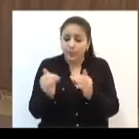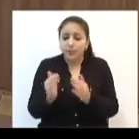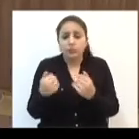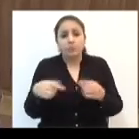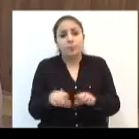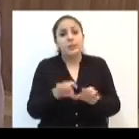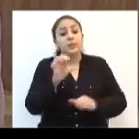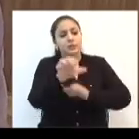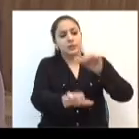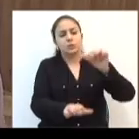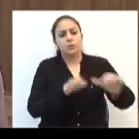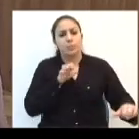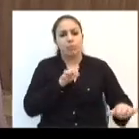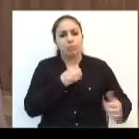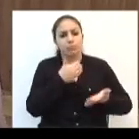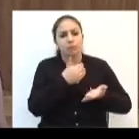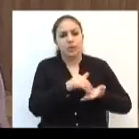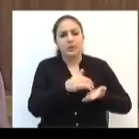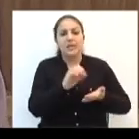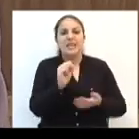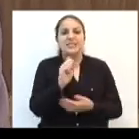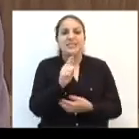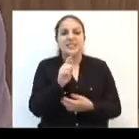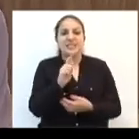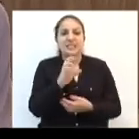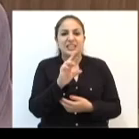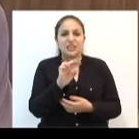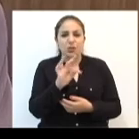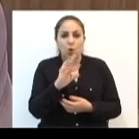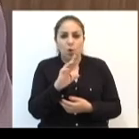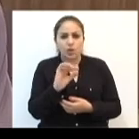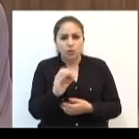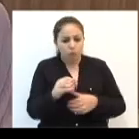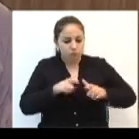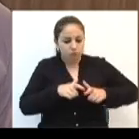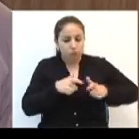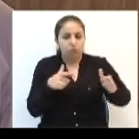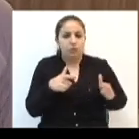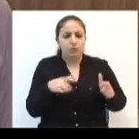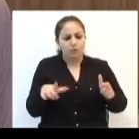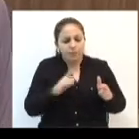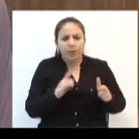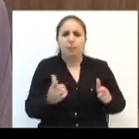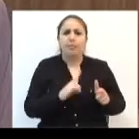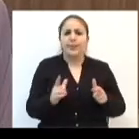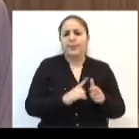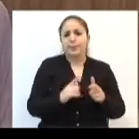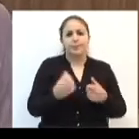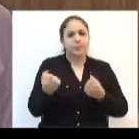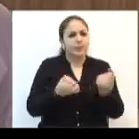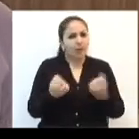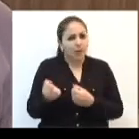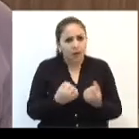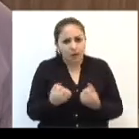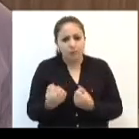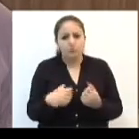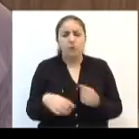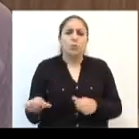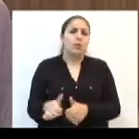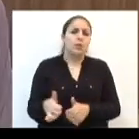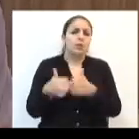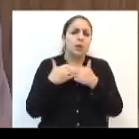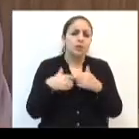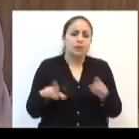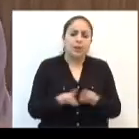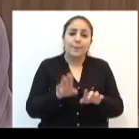seja transformado num escritório do IBAMA em Passo Fundo, que com o escritório vai ter viaturas com qualidade, vai ter